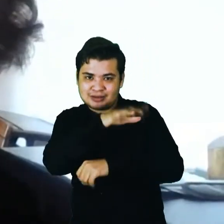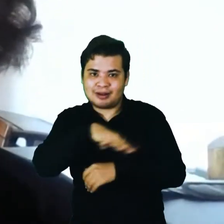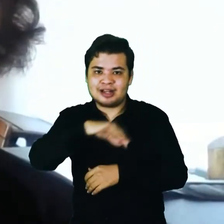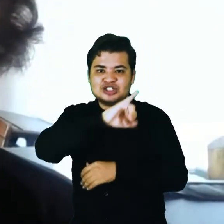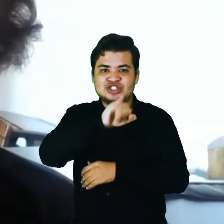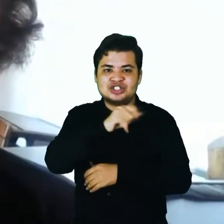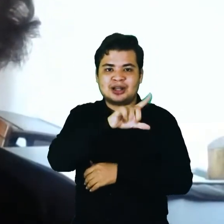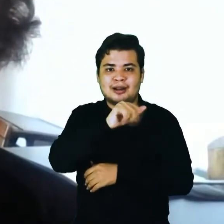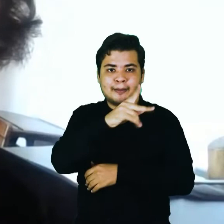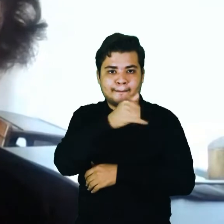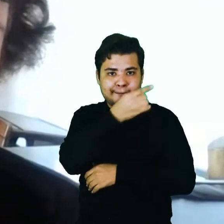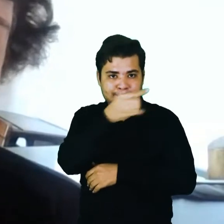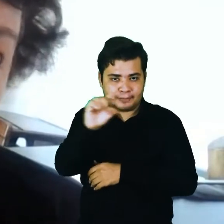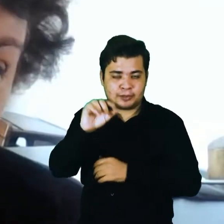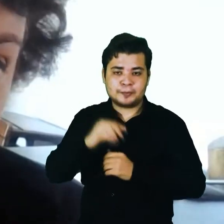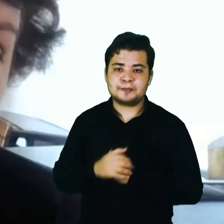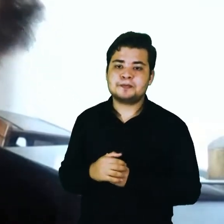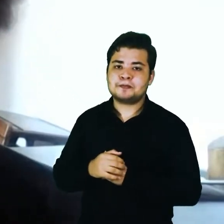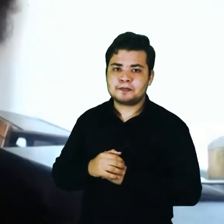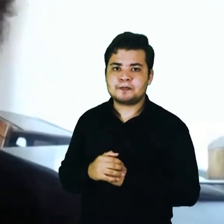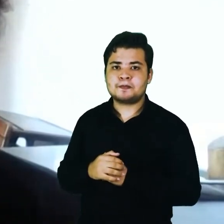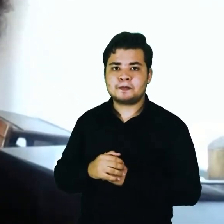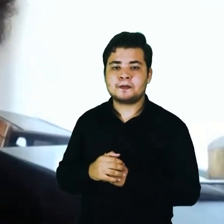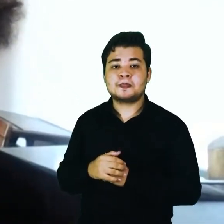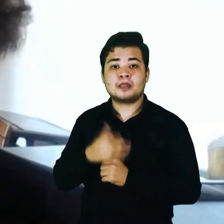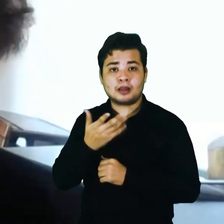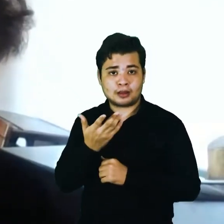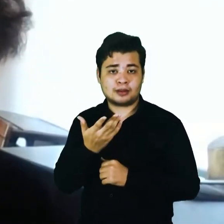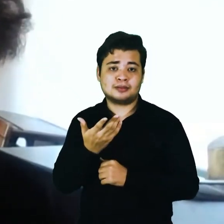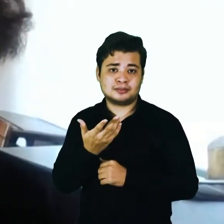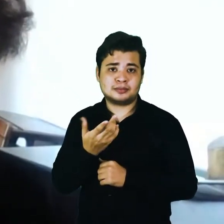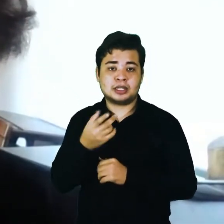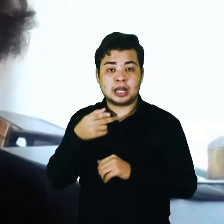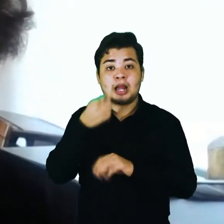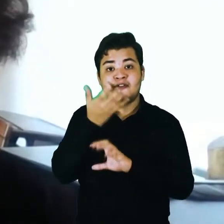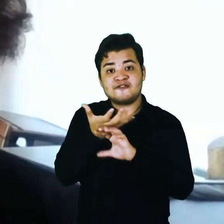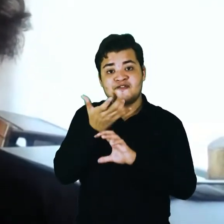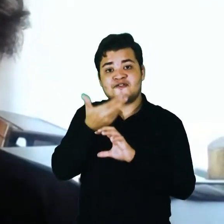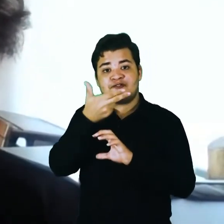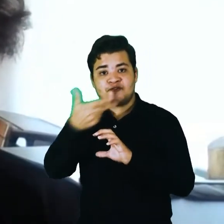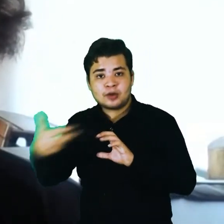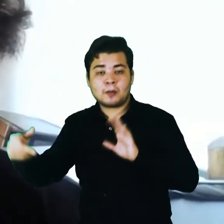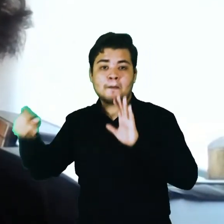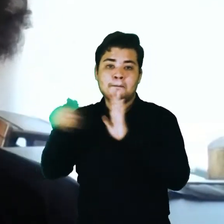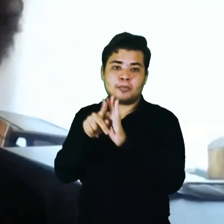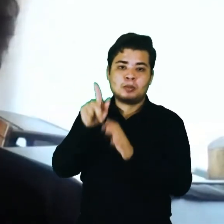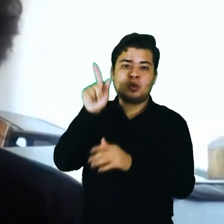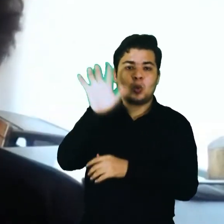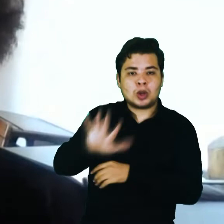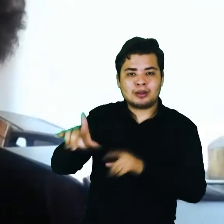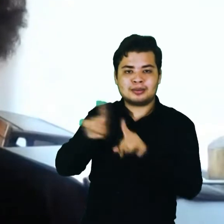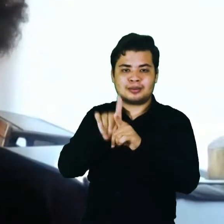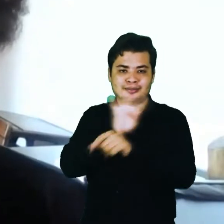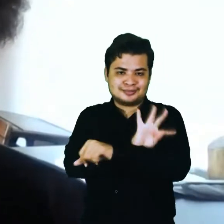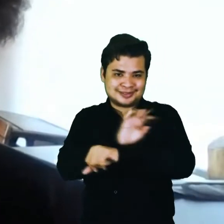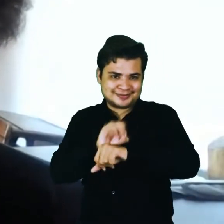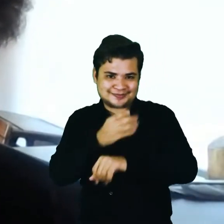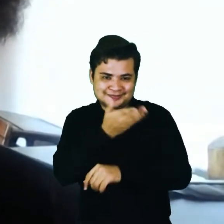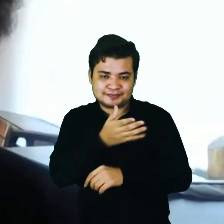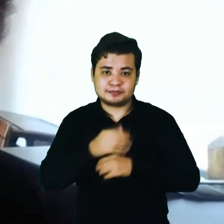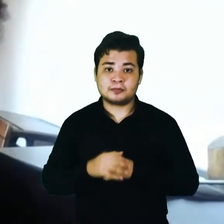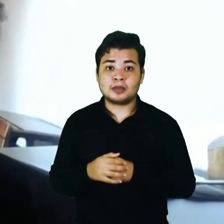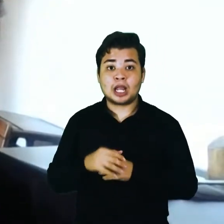faz parte, né? Ela é flora de Goiás e Tocantins. E essa espécie, depois de